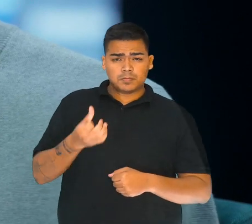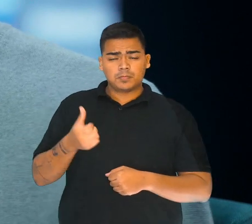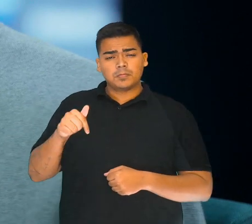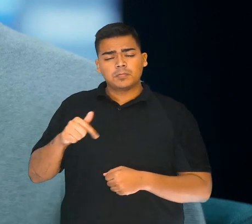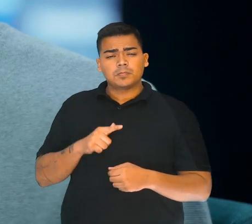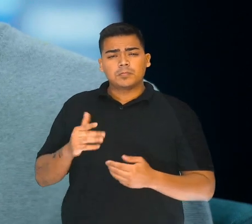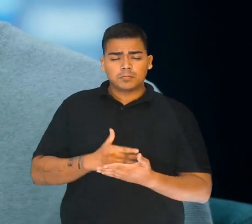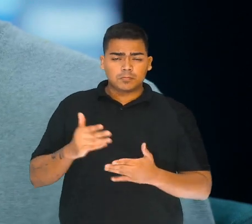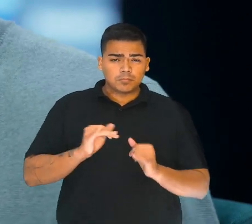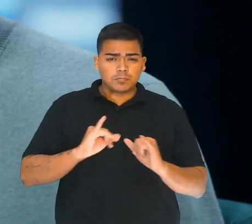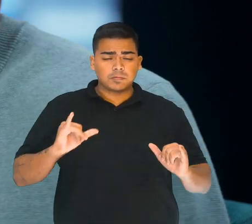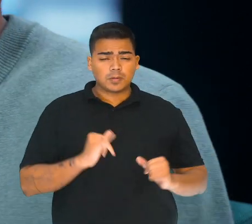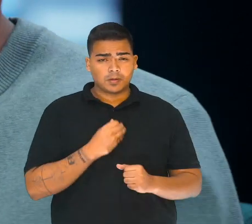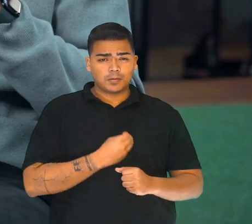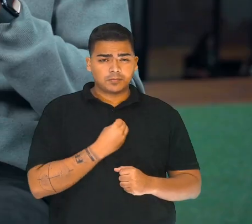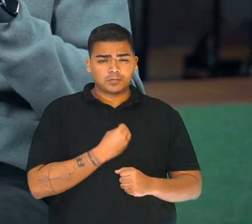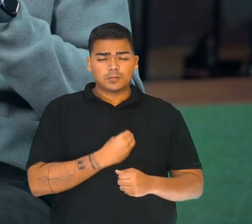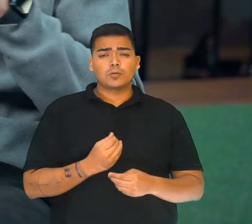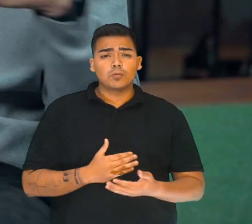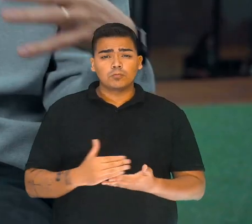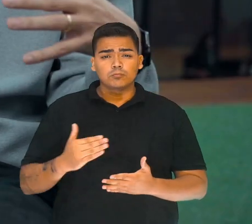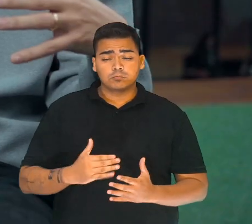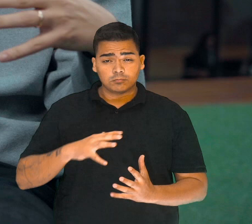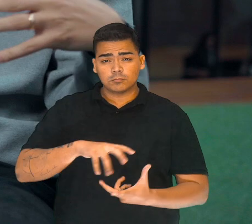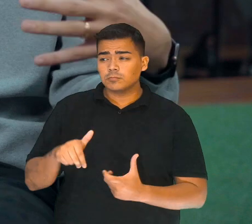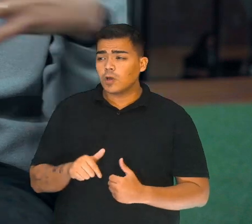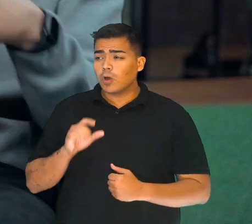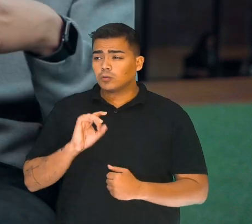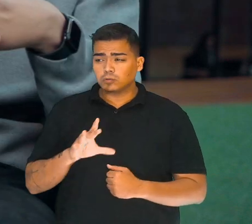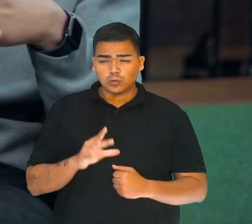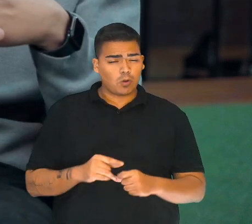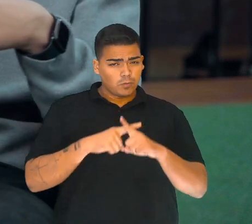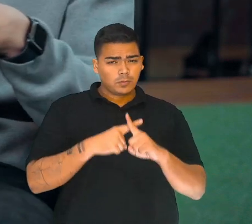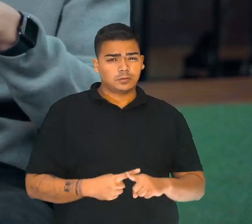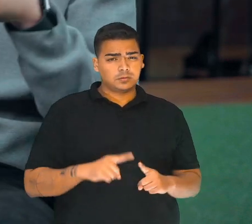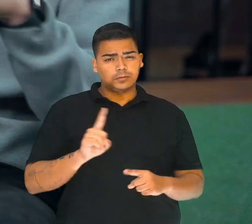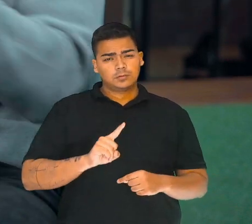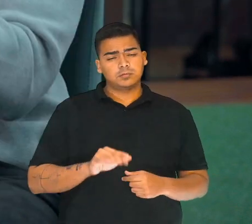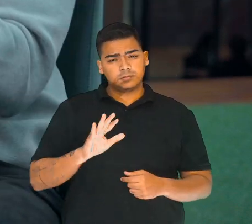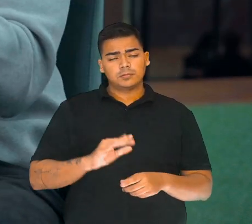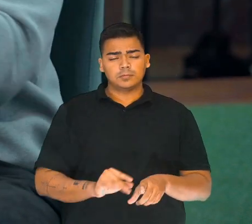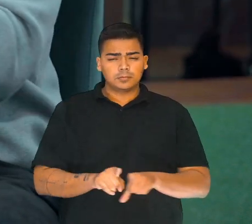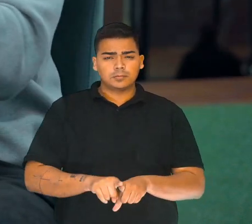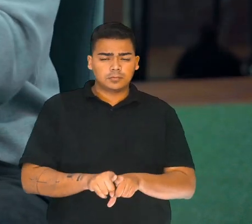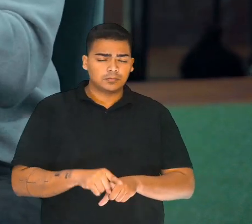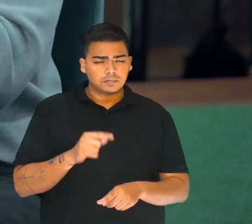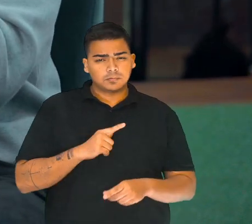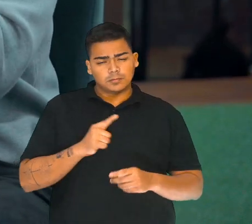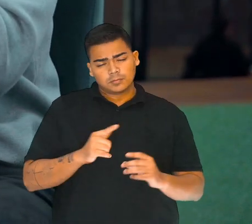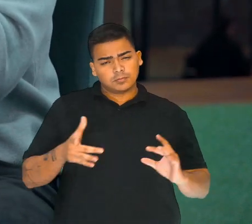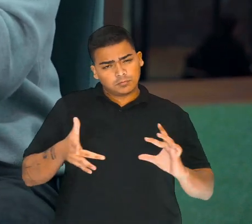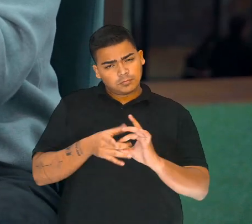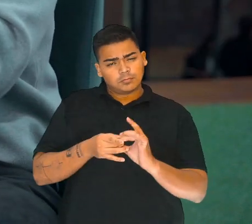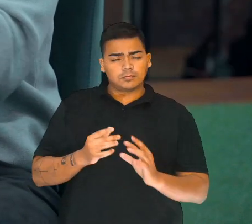tese da simbiogênese, né, que ela fala que a vida, ela se deu na Terra não somente entre o combate, mas através das networks, né,